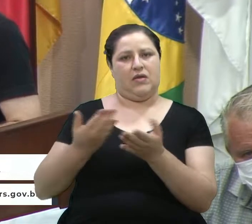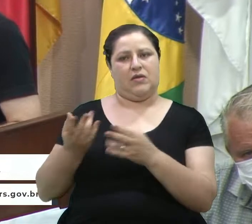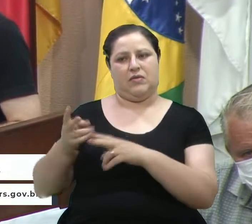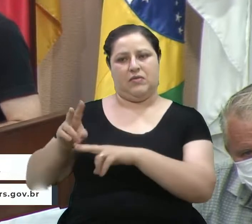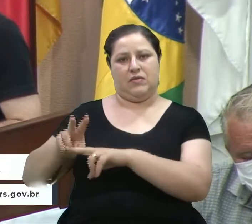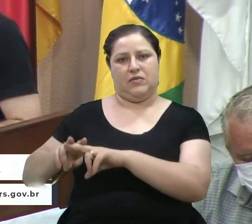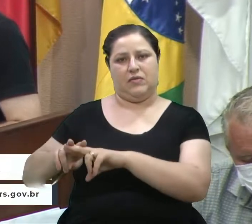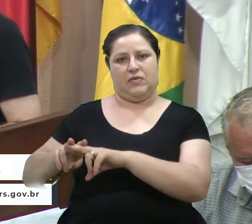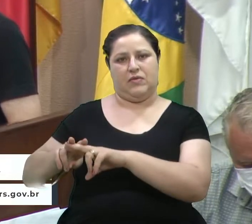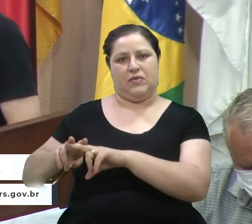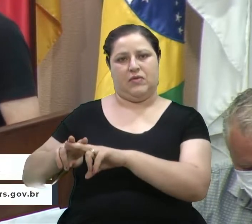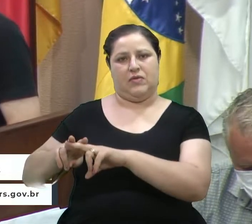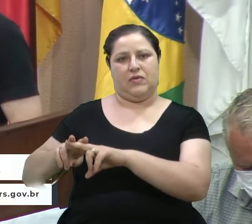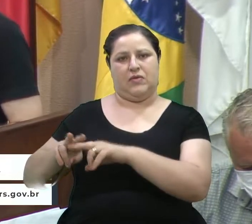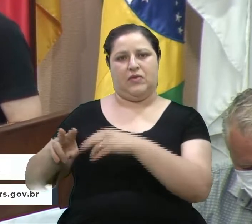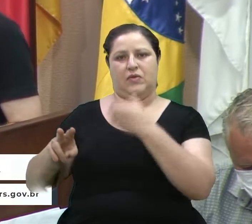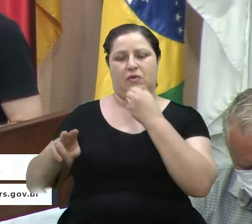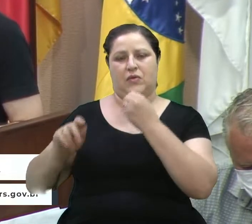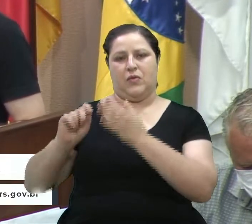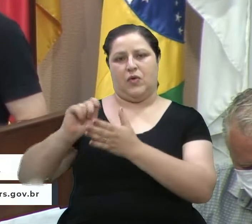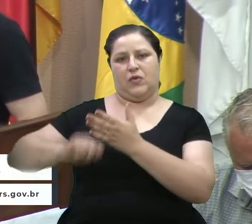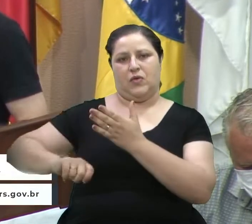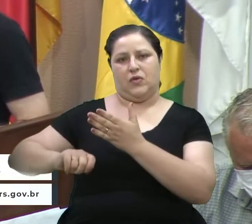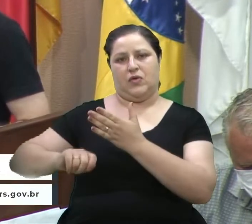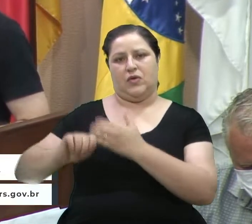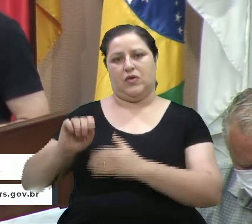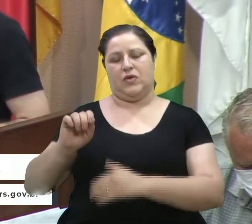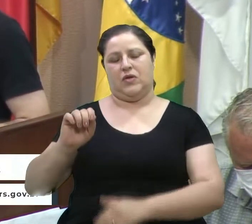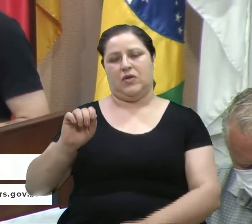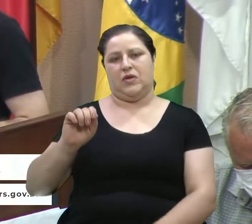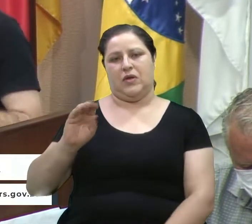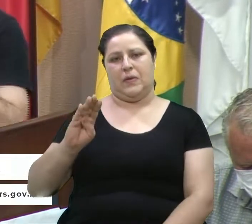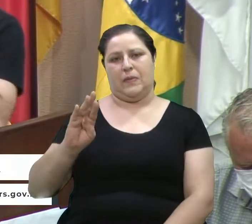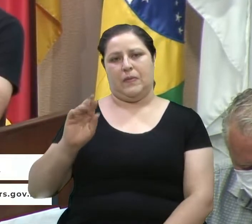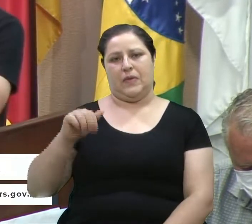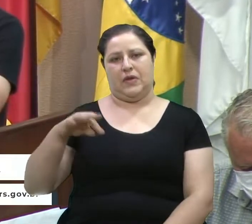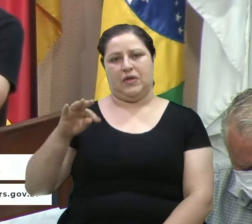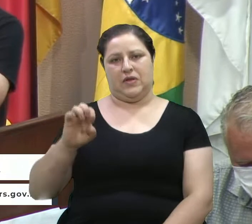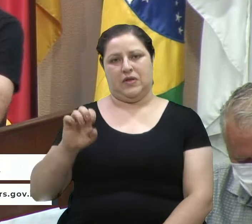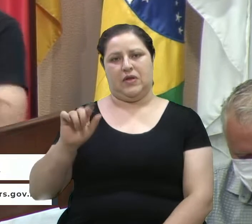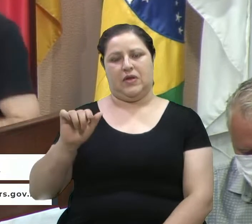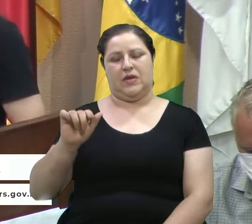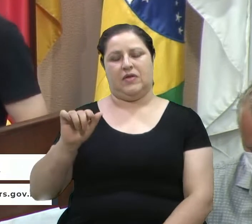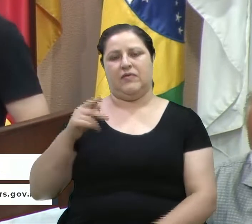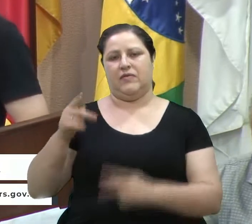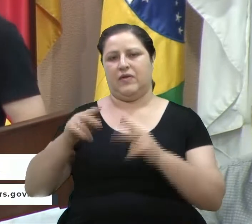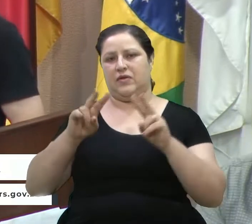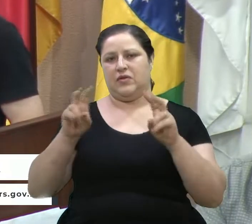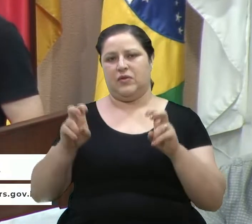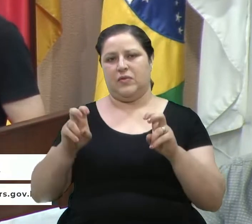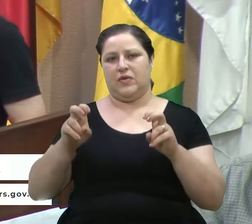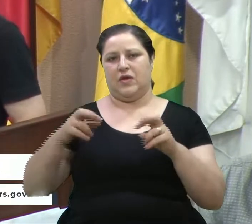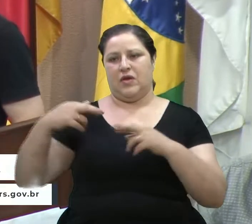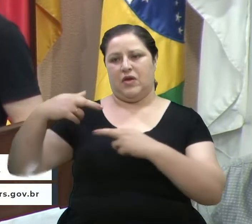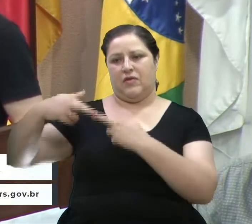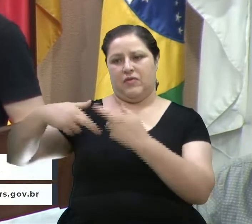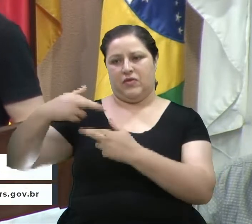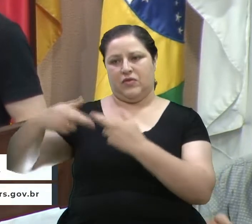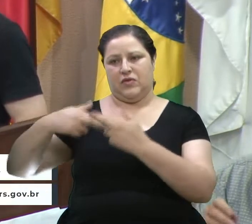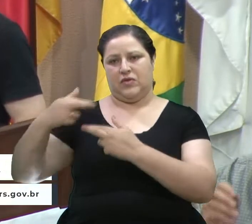Antônio Gramsci, onde ele fala bastante sobre isso, acabar com a Revolução Armada e começar a Revolução